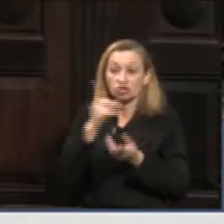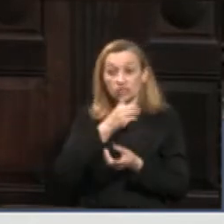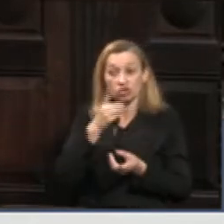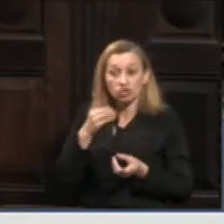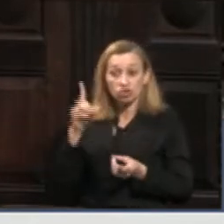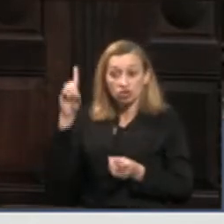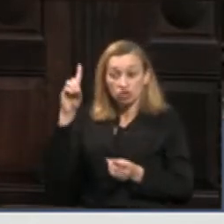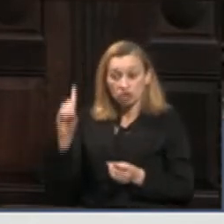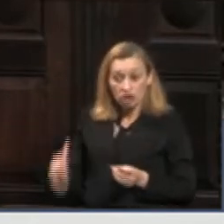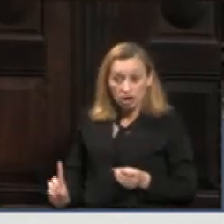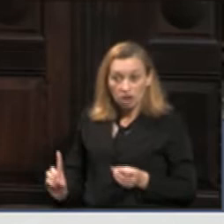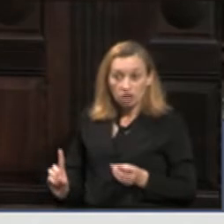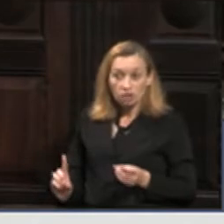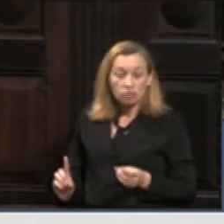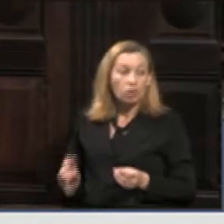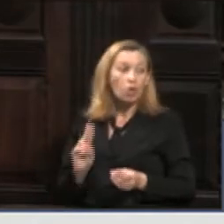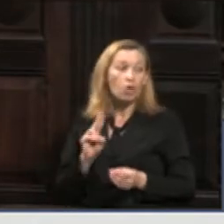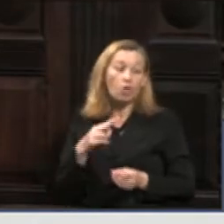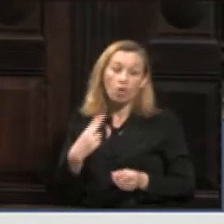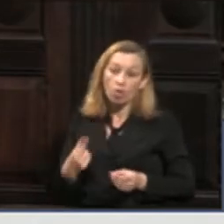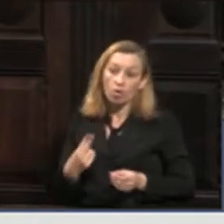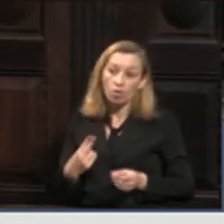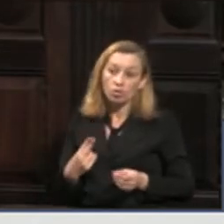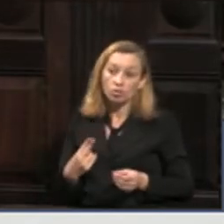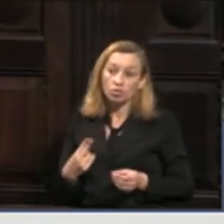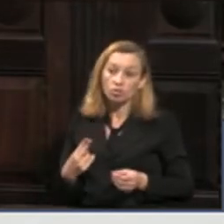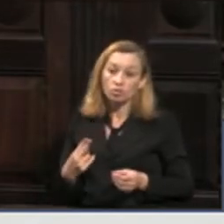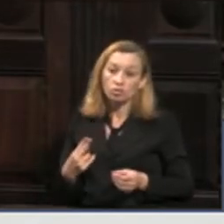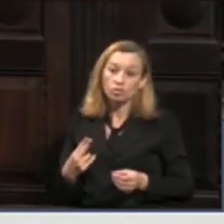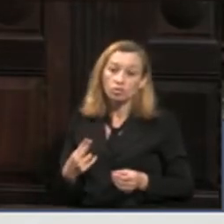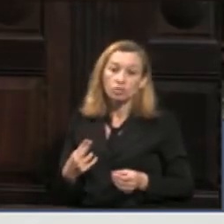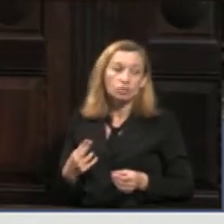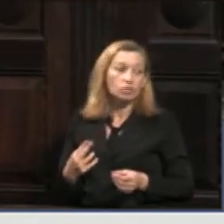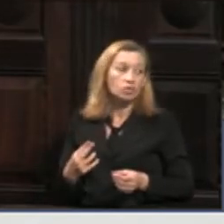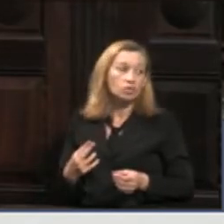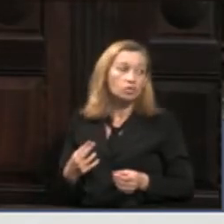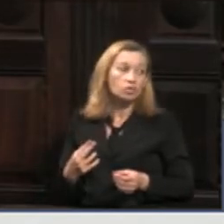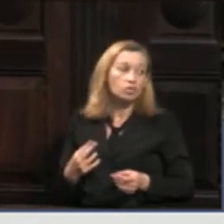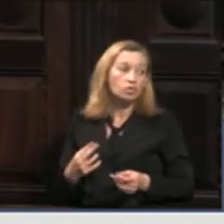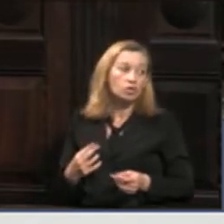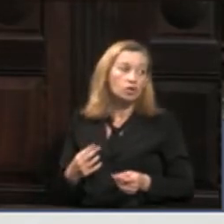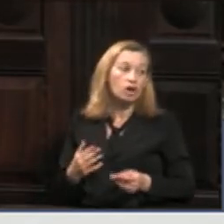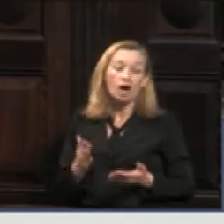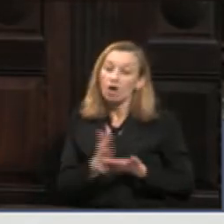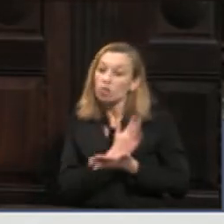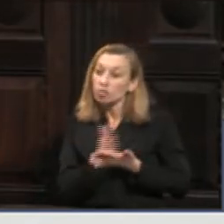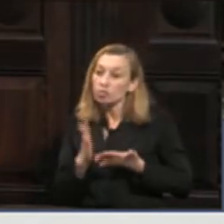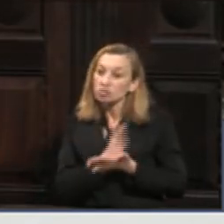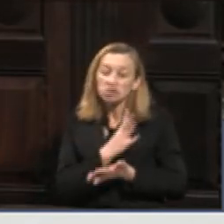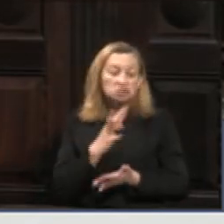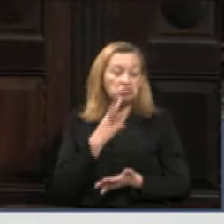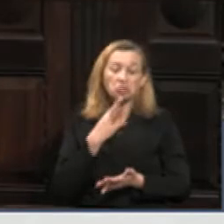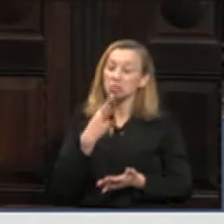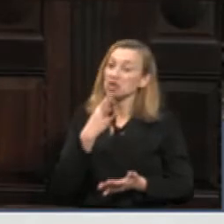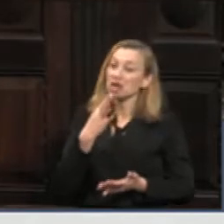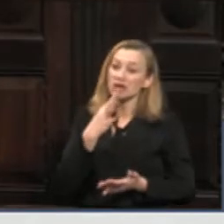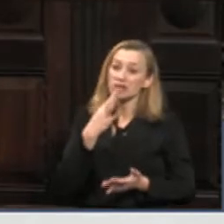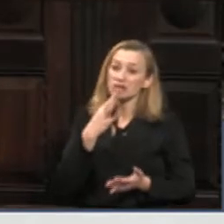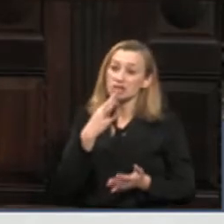mesmo para aqueles que não são dedicados ao conhecimento do texto